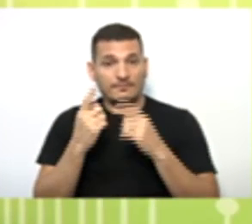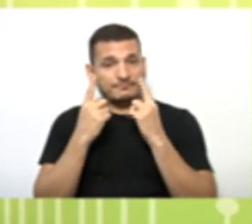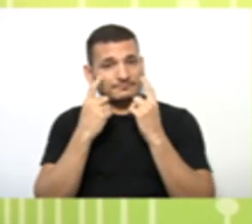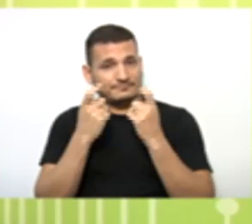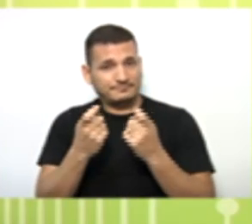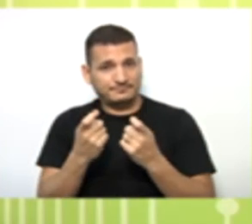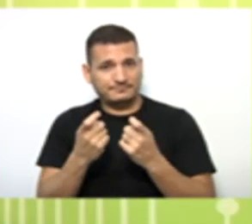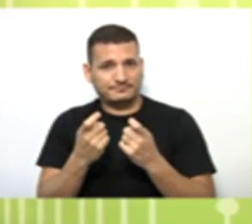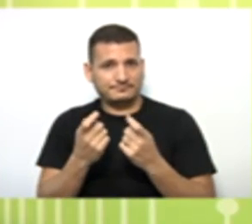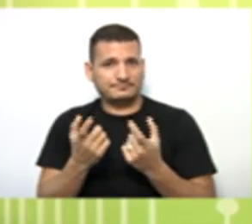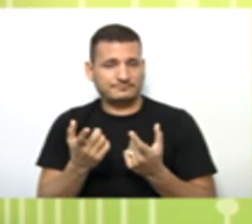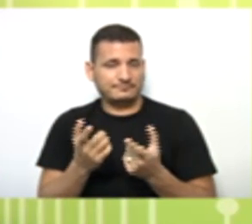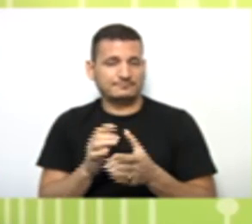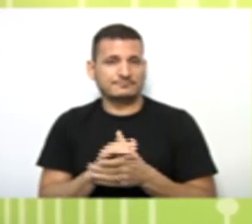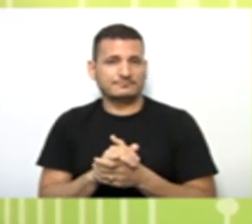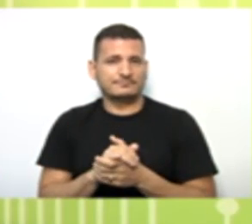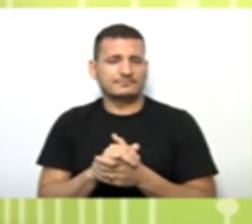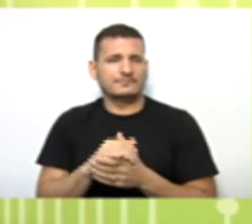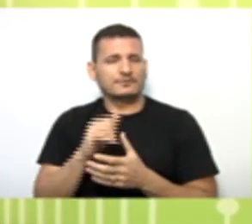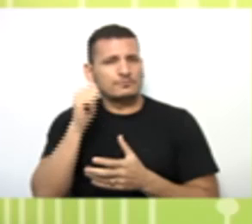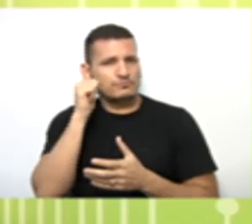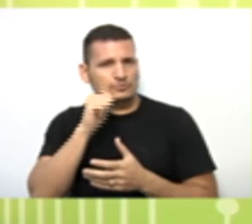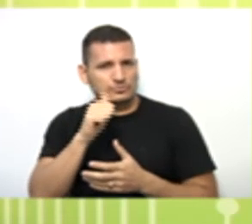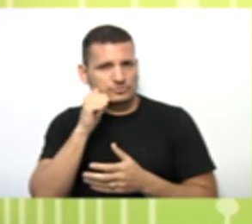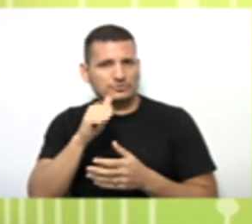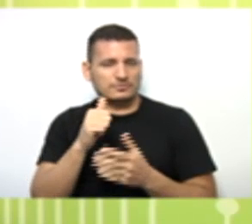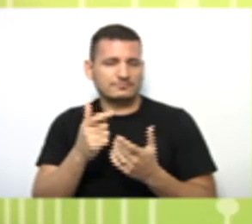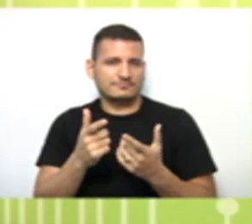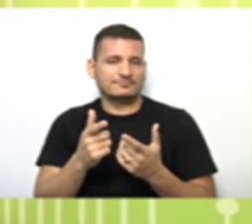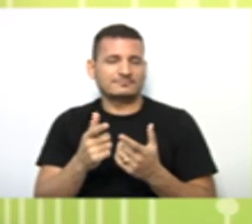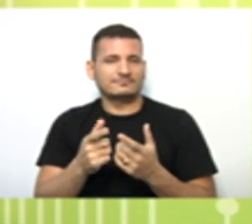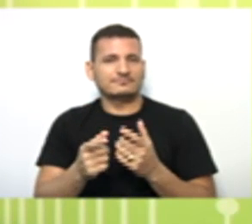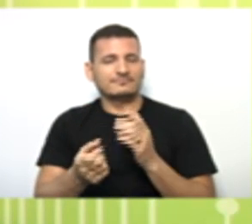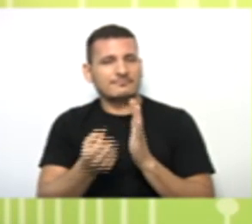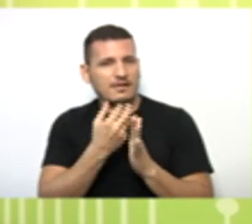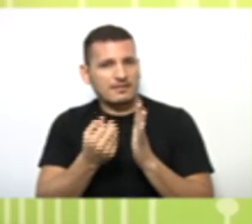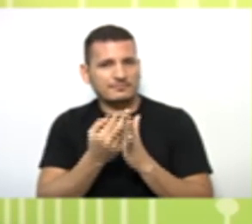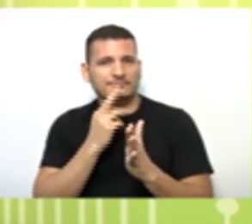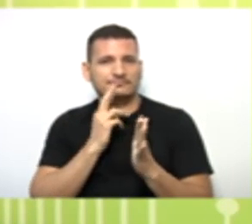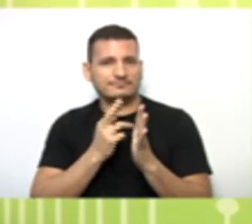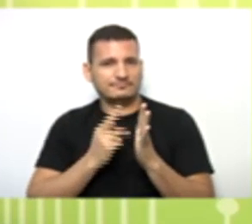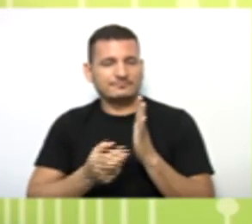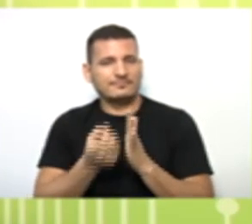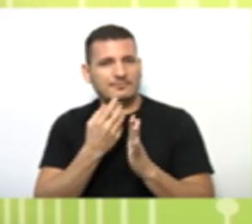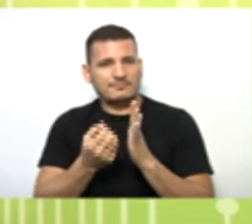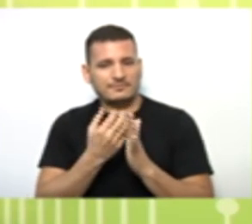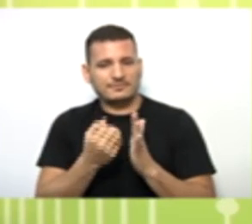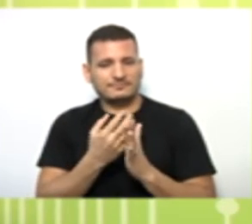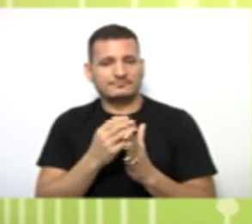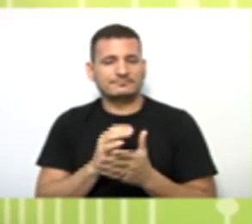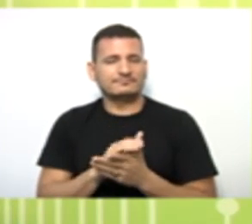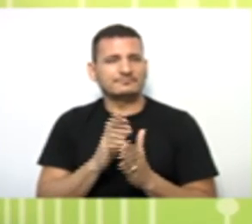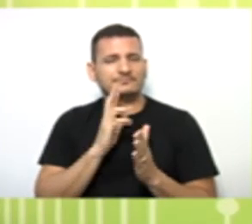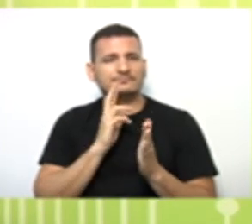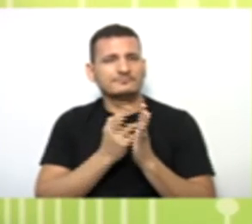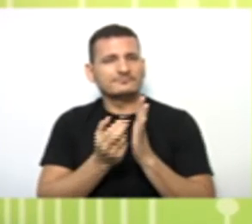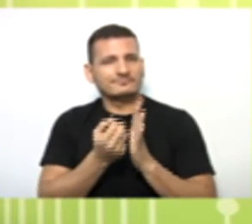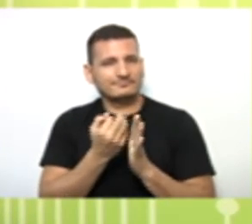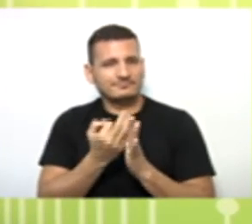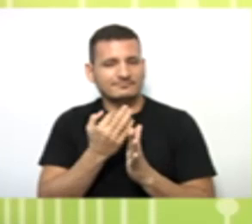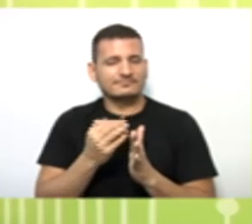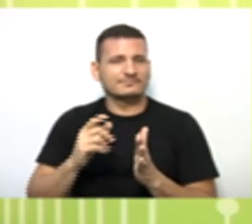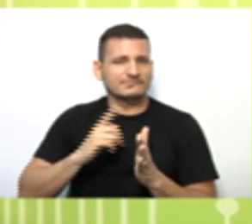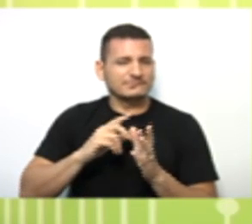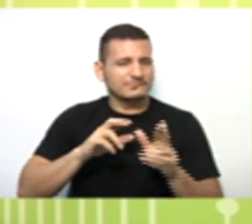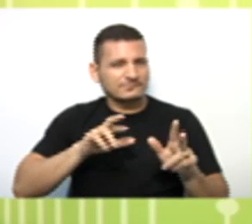interessante que a participação das meninas nessa parte da informática, né, professor? É que é só a resposta das meninas, mas a das meninas tem um pouquinho